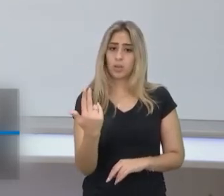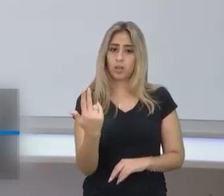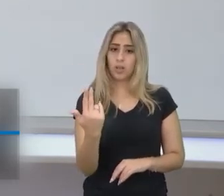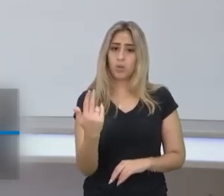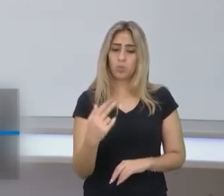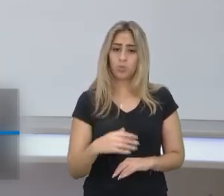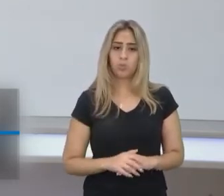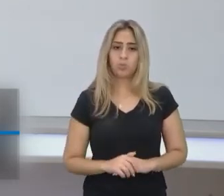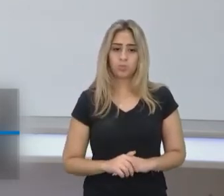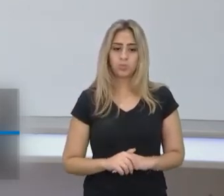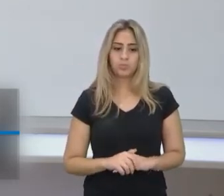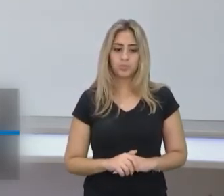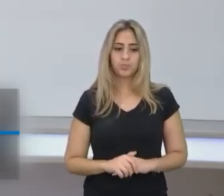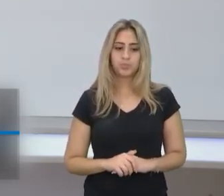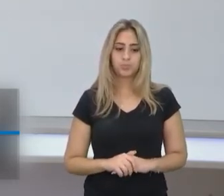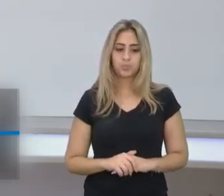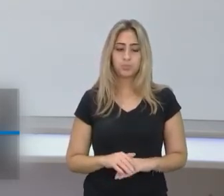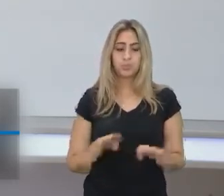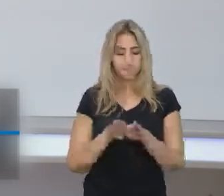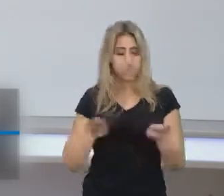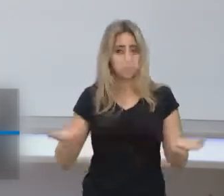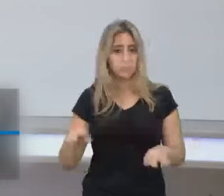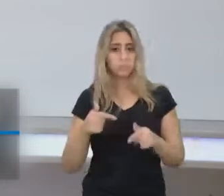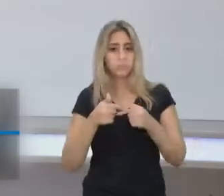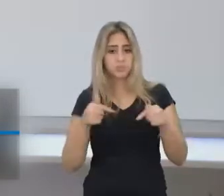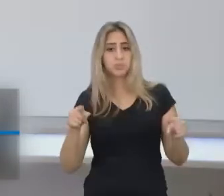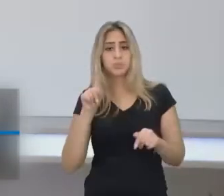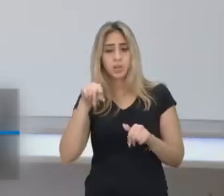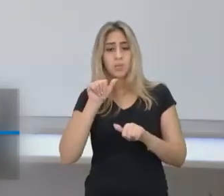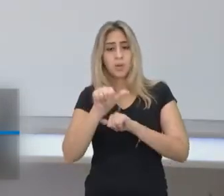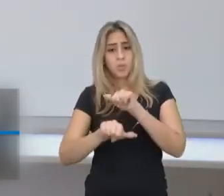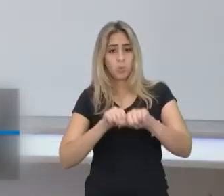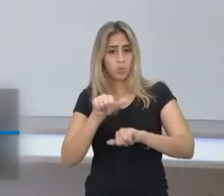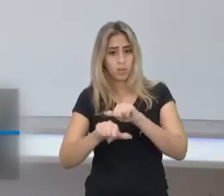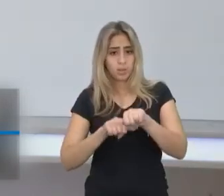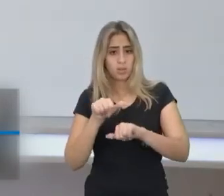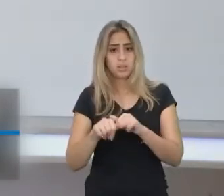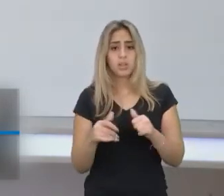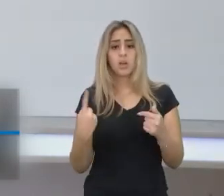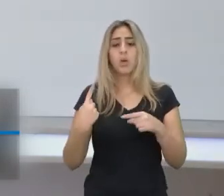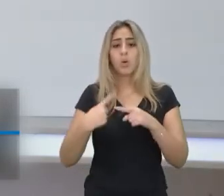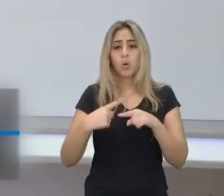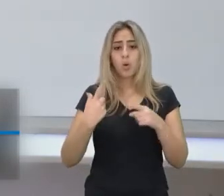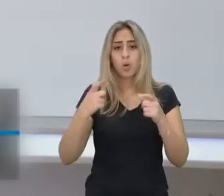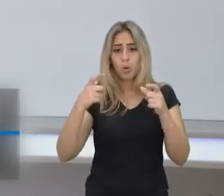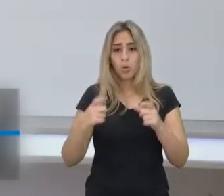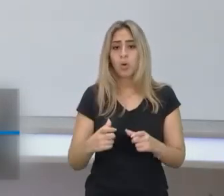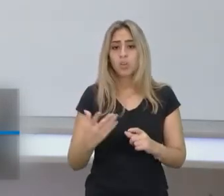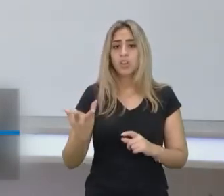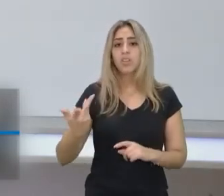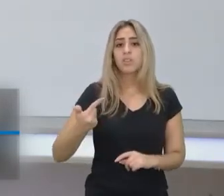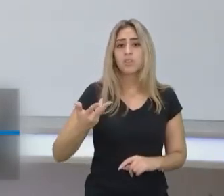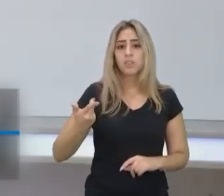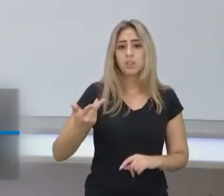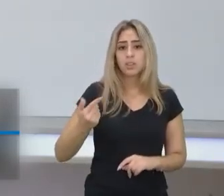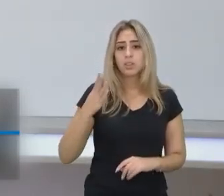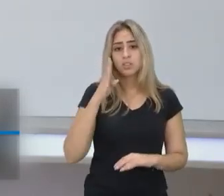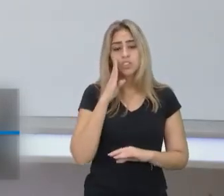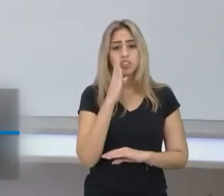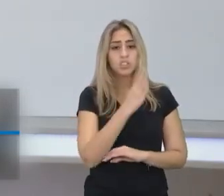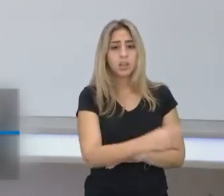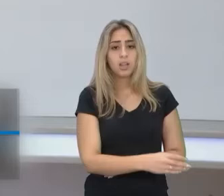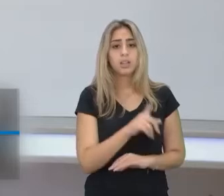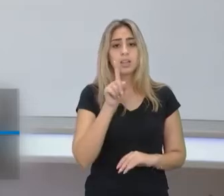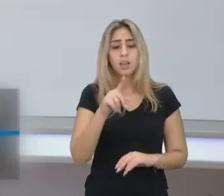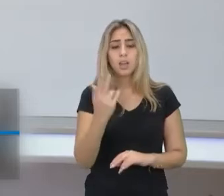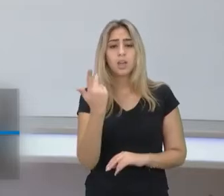equilíbrio químico é justamente isso. É uma reação onde a velocidade da reação direta,